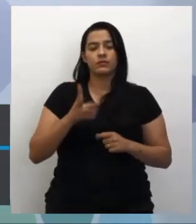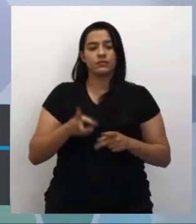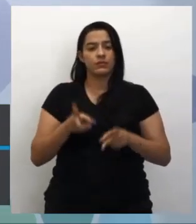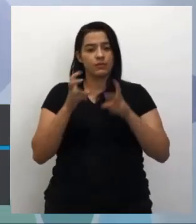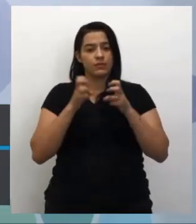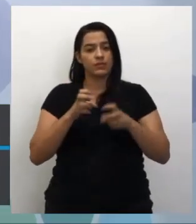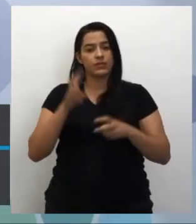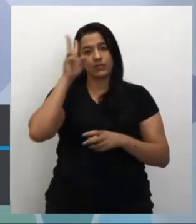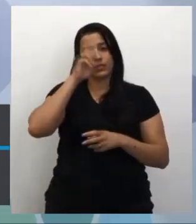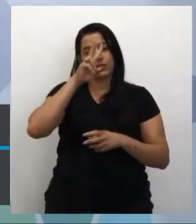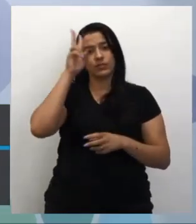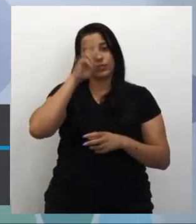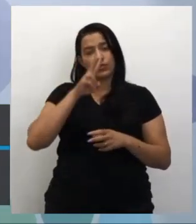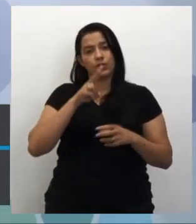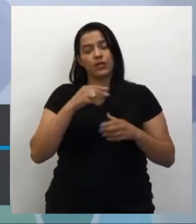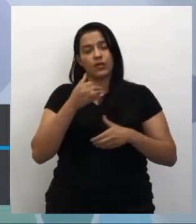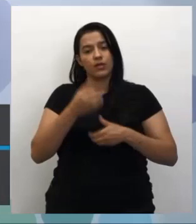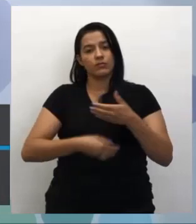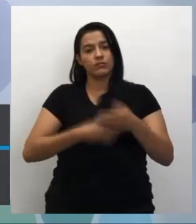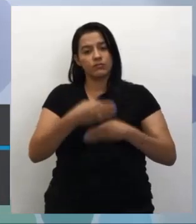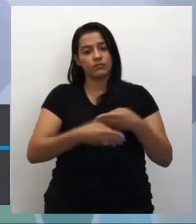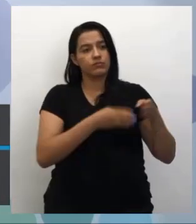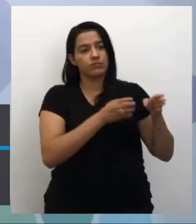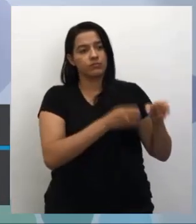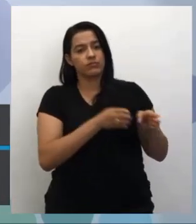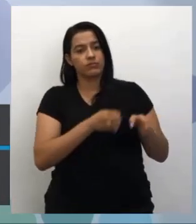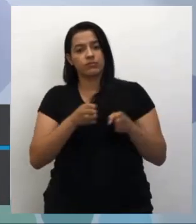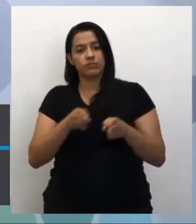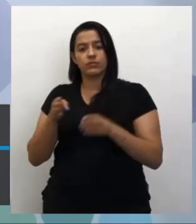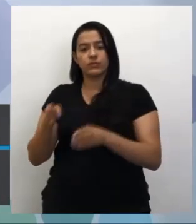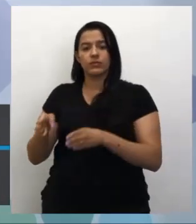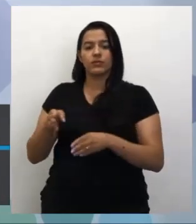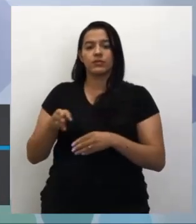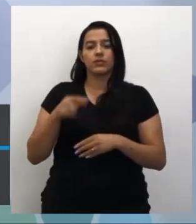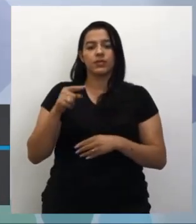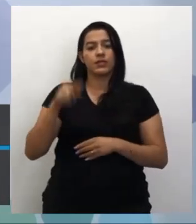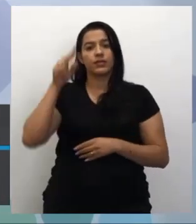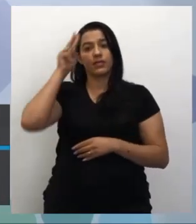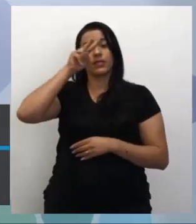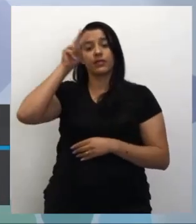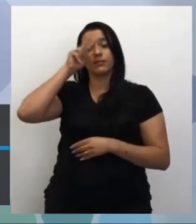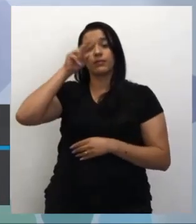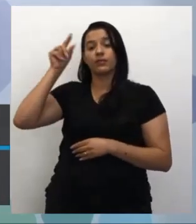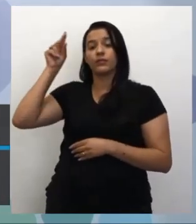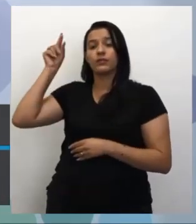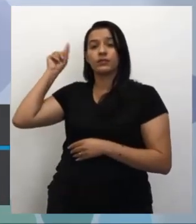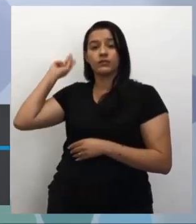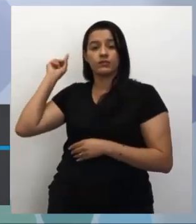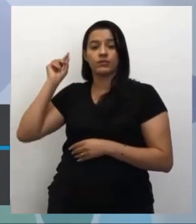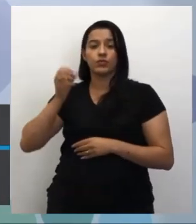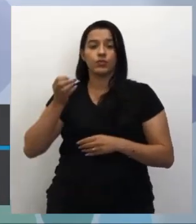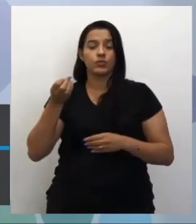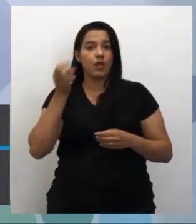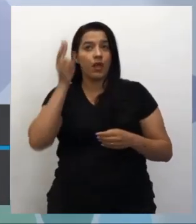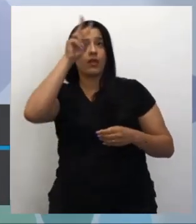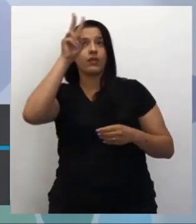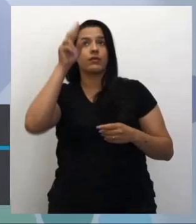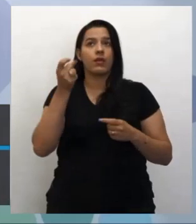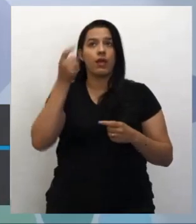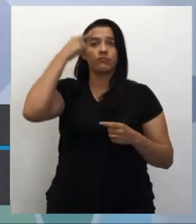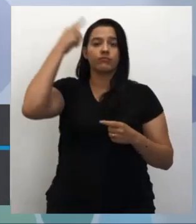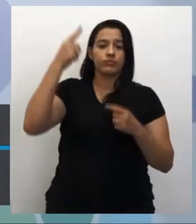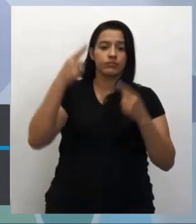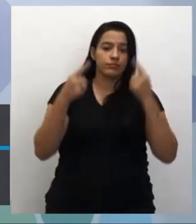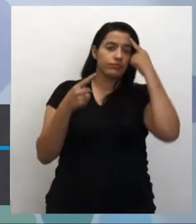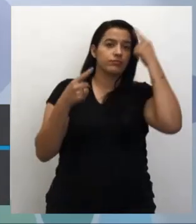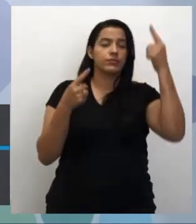forma cronológica e se ele está contando a história, deve estar contando em flashback, né? Mesmo sendo em flashback, é cronológico. Ele, eu vou contar a